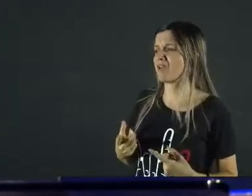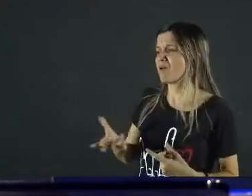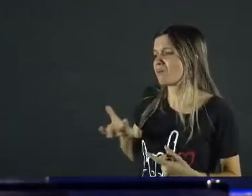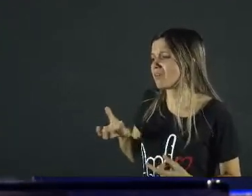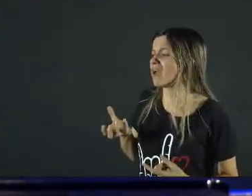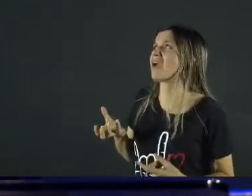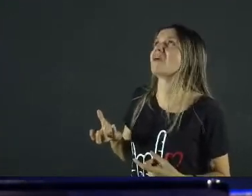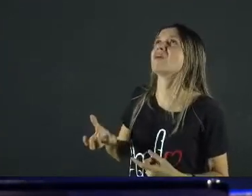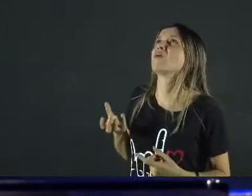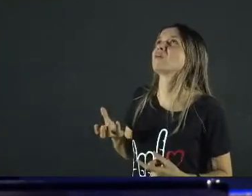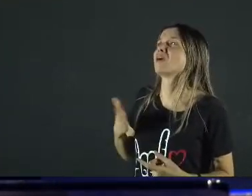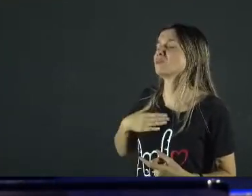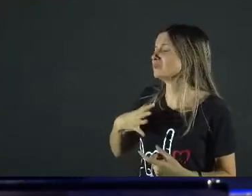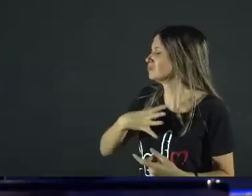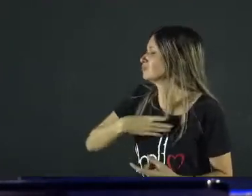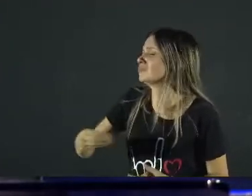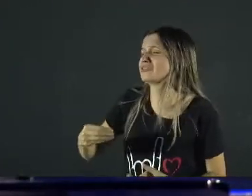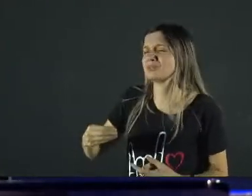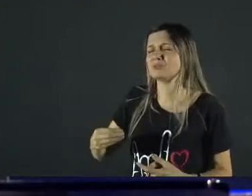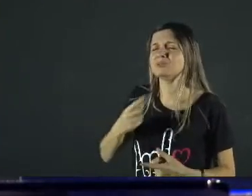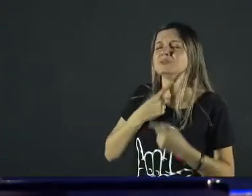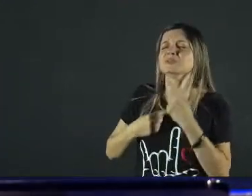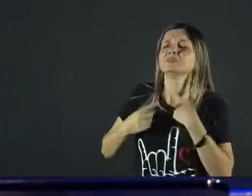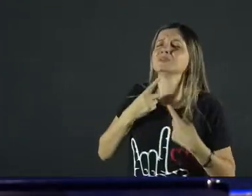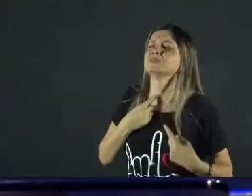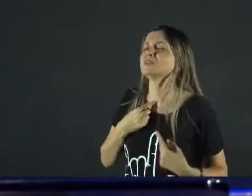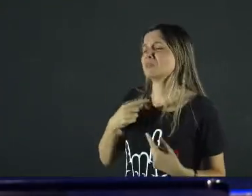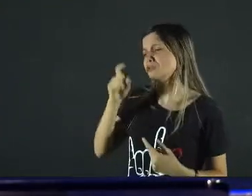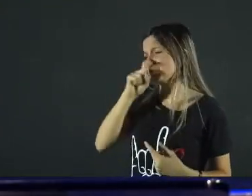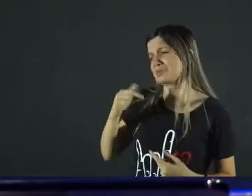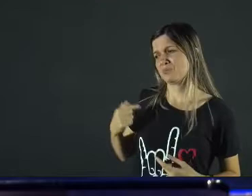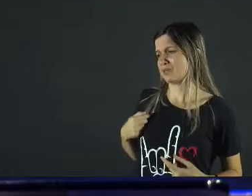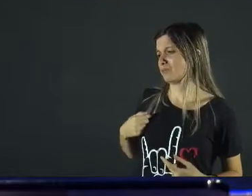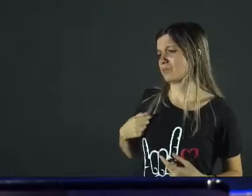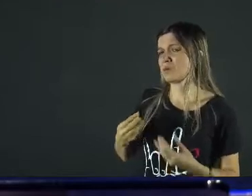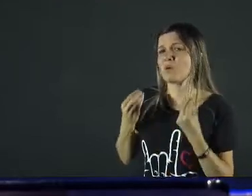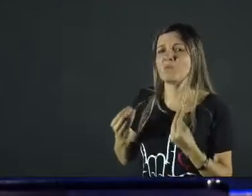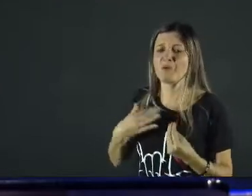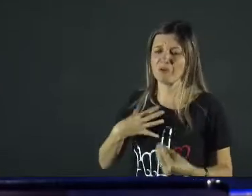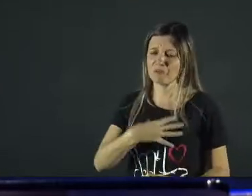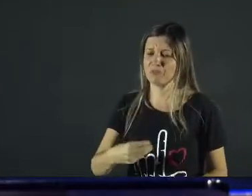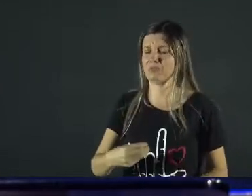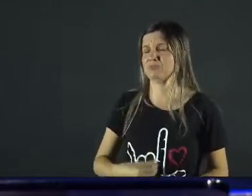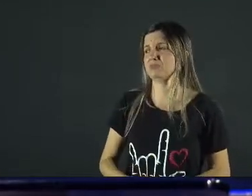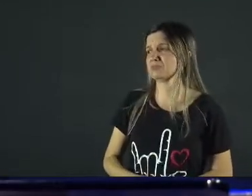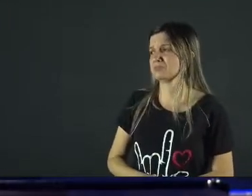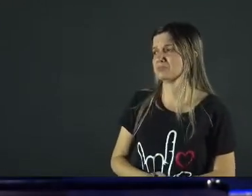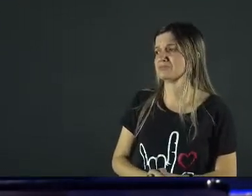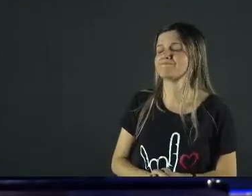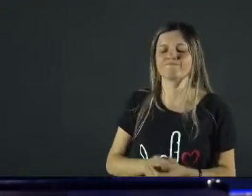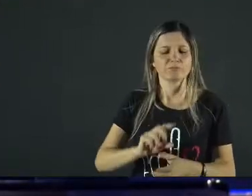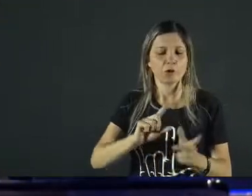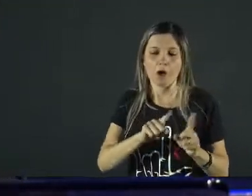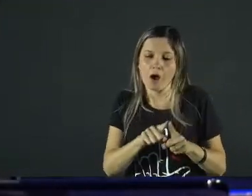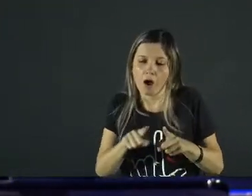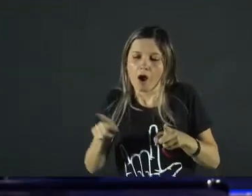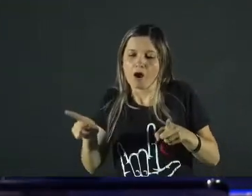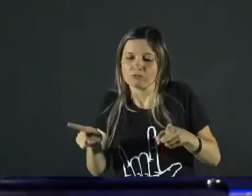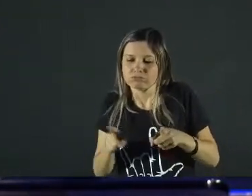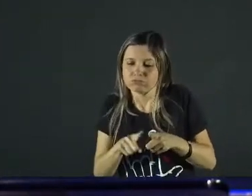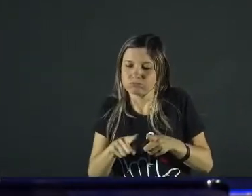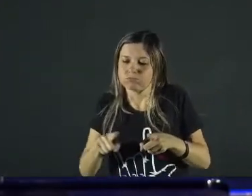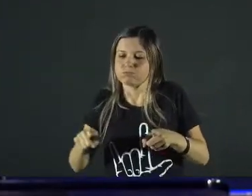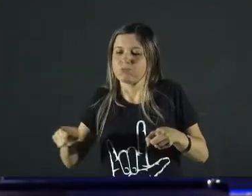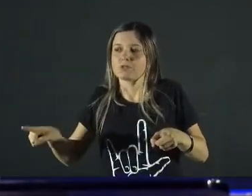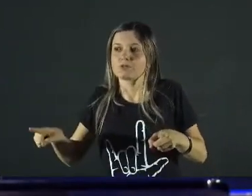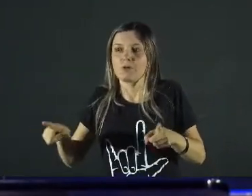não queria dizer isso para o Senhor, mas é tudo que eu mais, não minta para mim. Passou o tempo da gestação, aquela